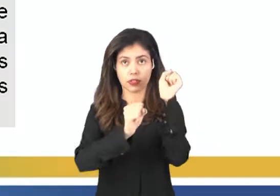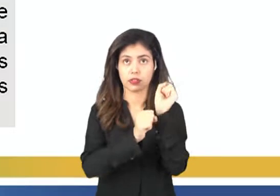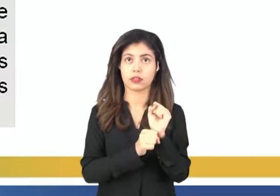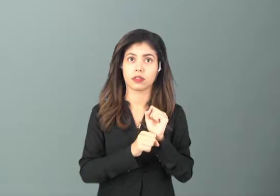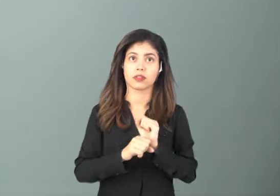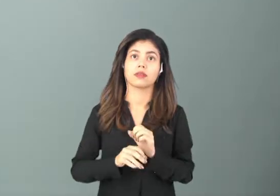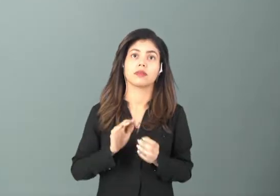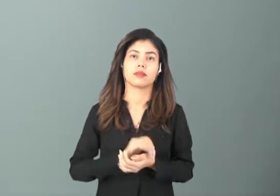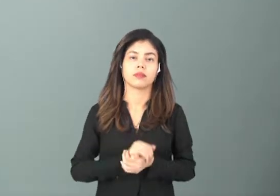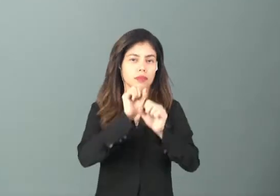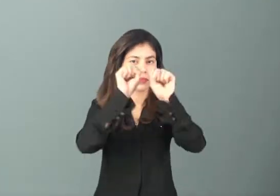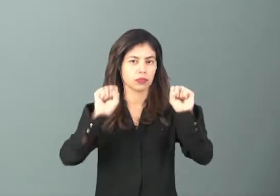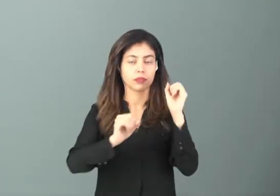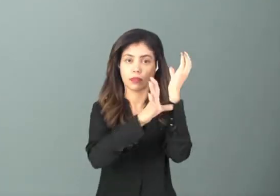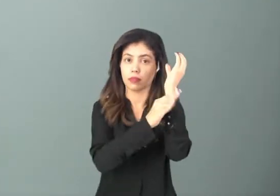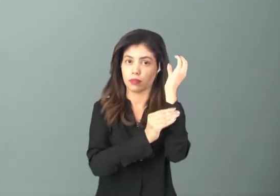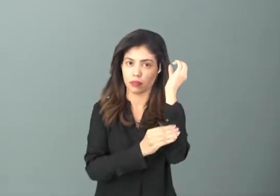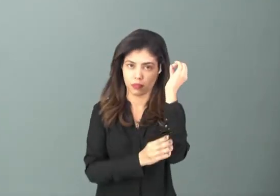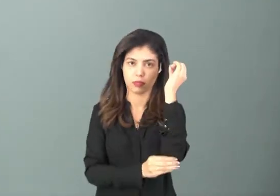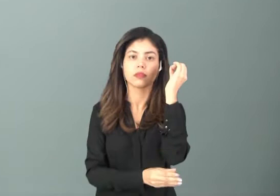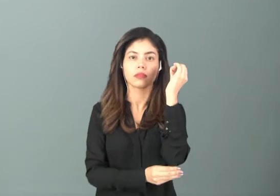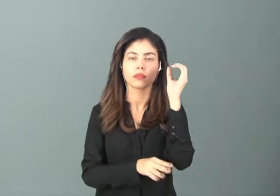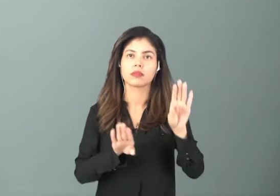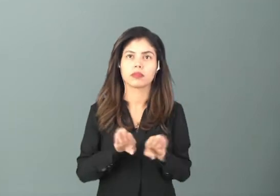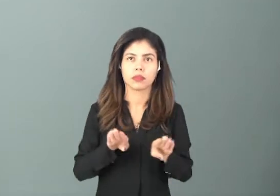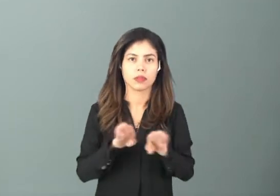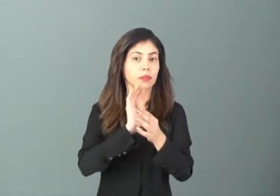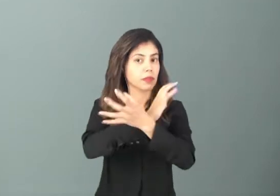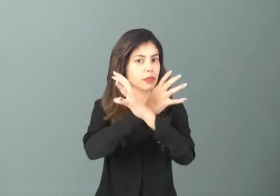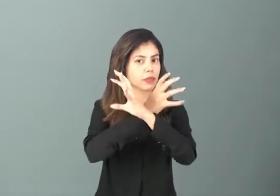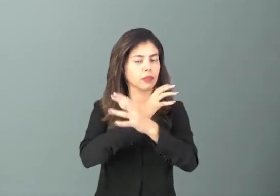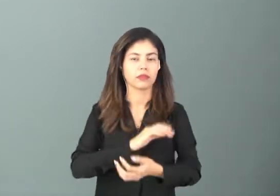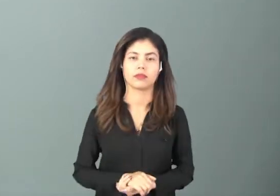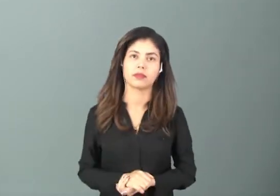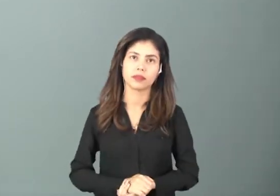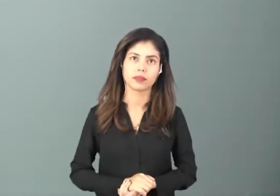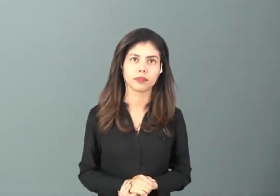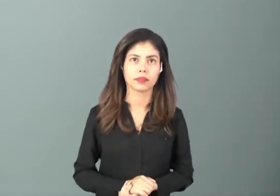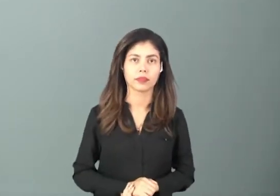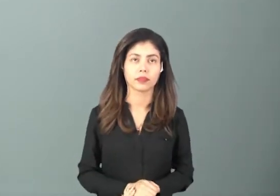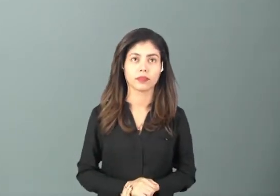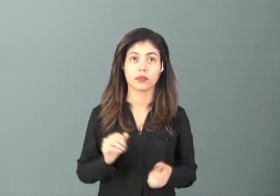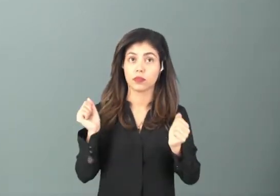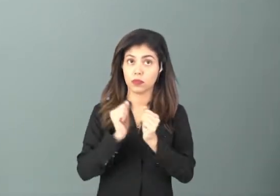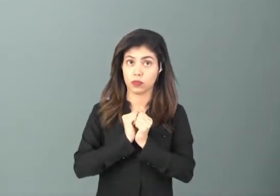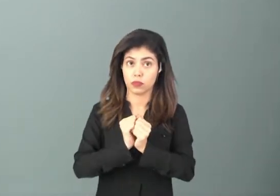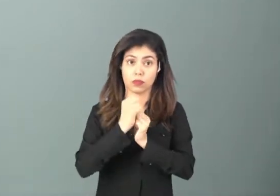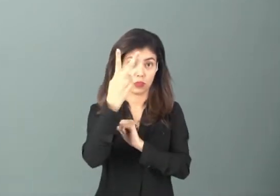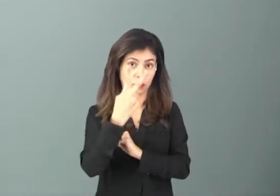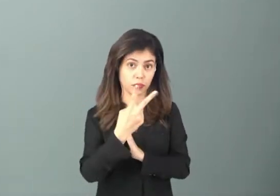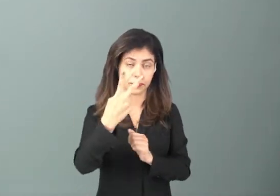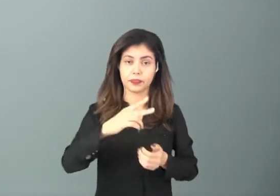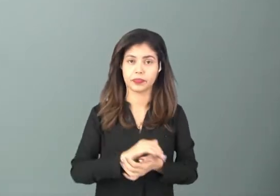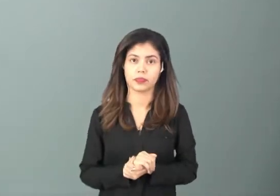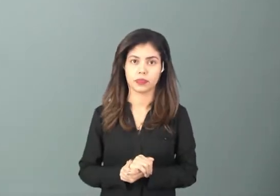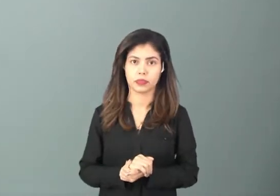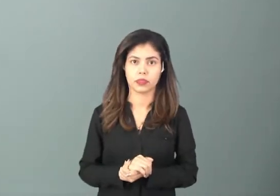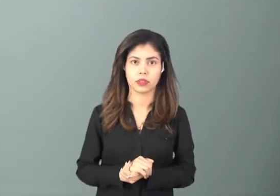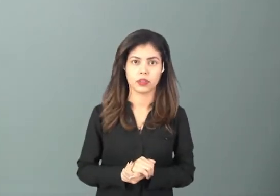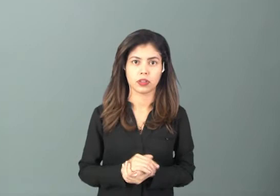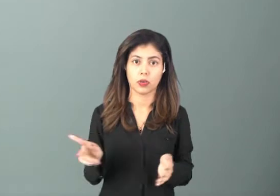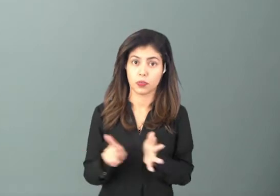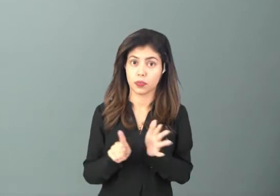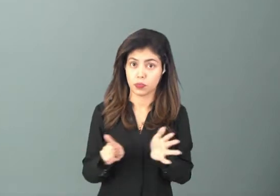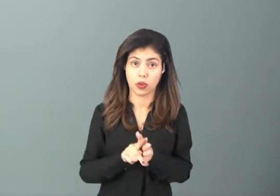locomotor ele vai ser composto pelo sistema muscular e também pelo sistema esquelético porque a junção desses dois vai ser essencial